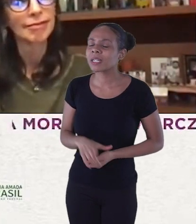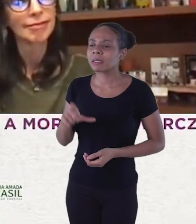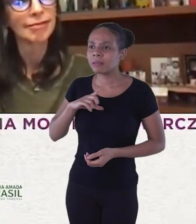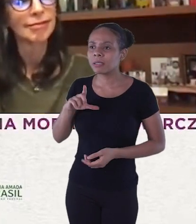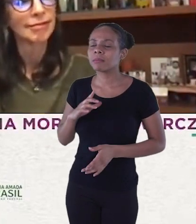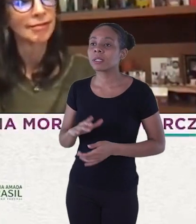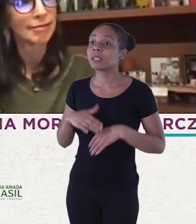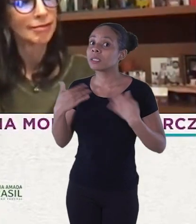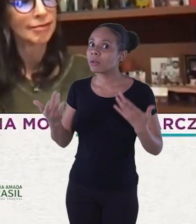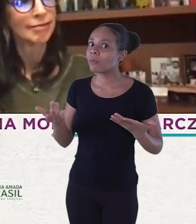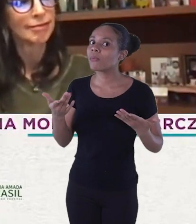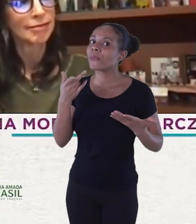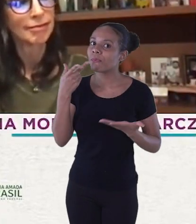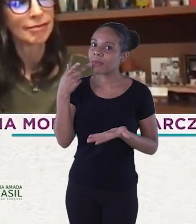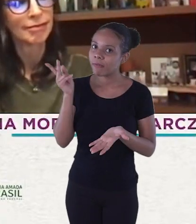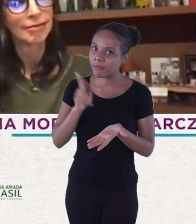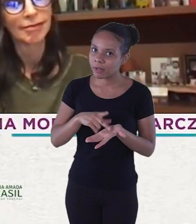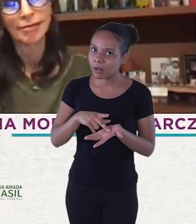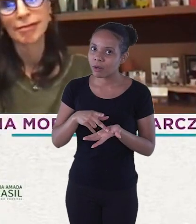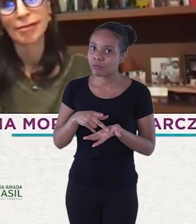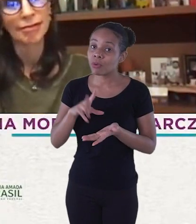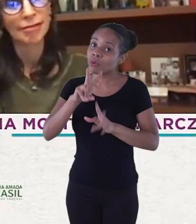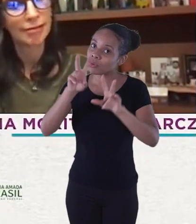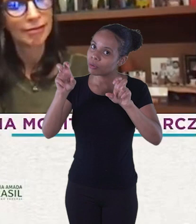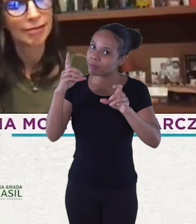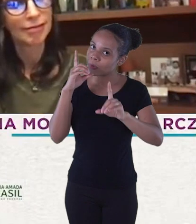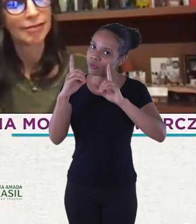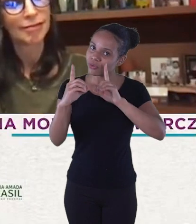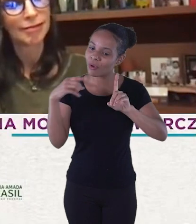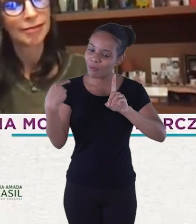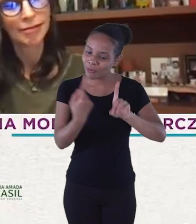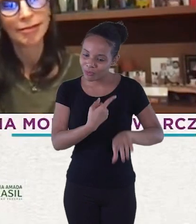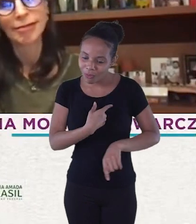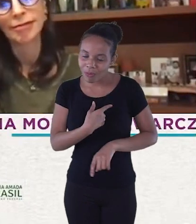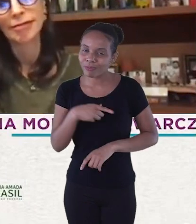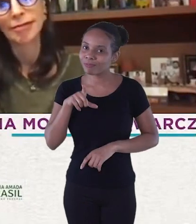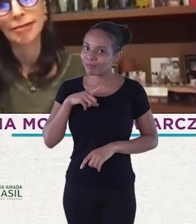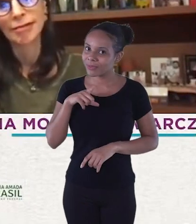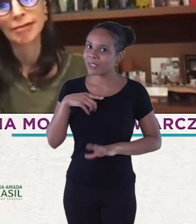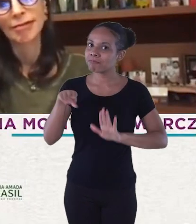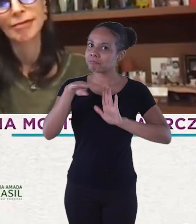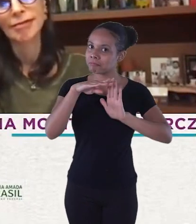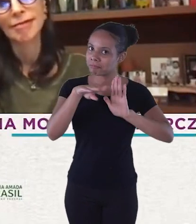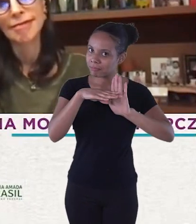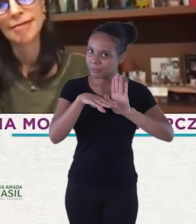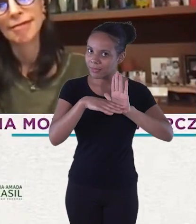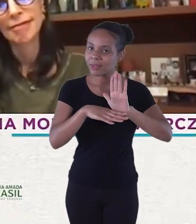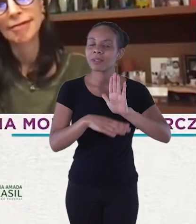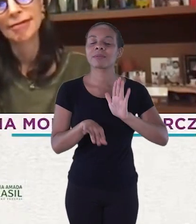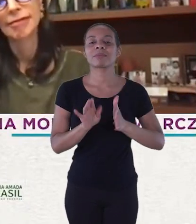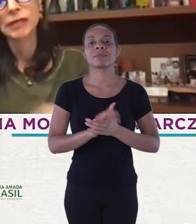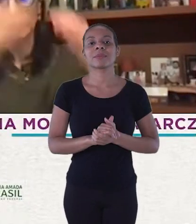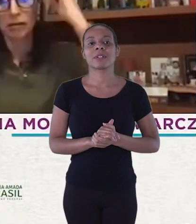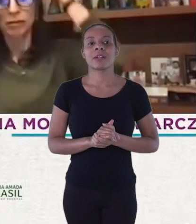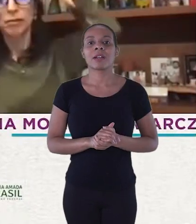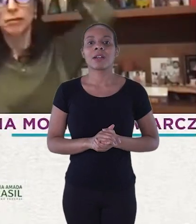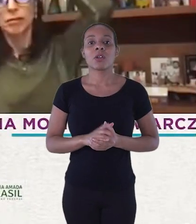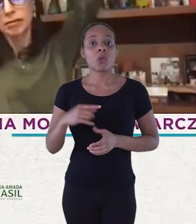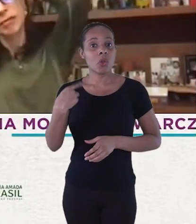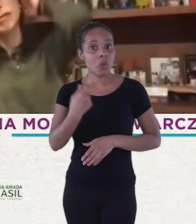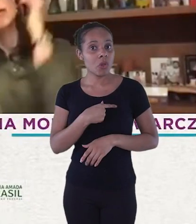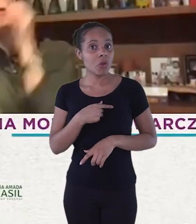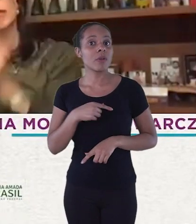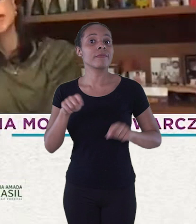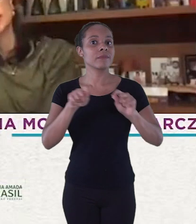verdade, foi um diálogo nosso com uma pauta, uma agenda, gente que nós simplesmente